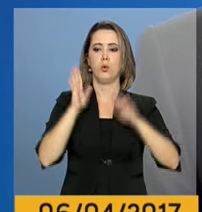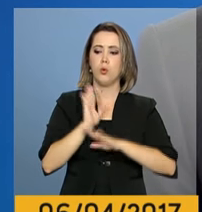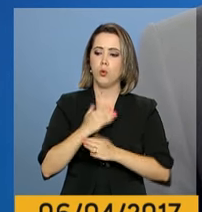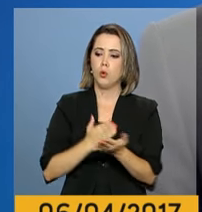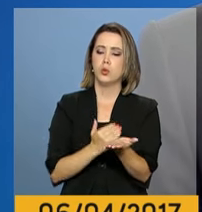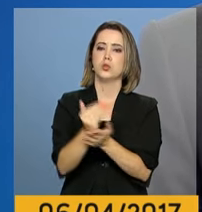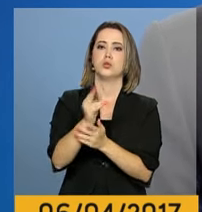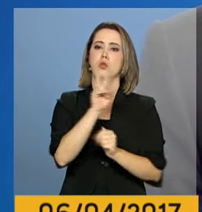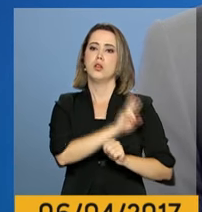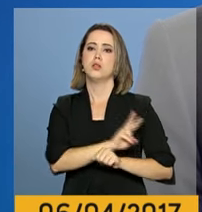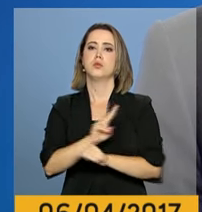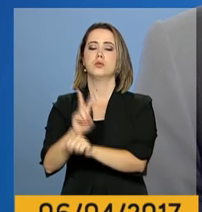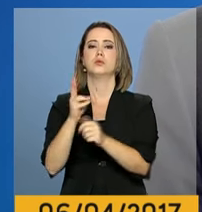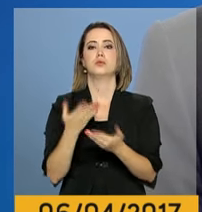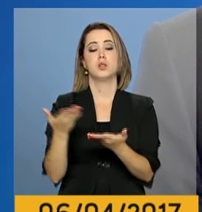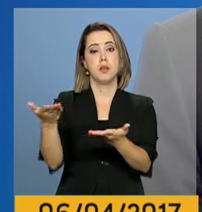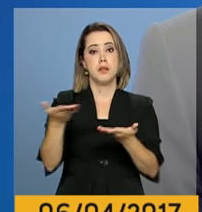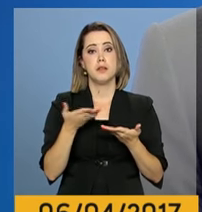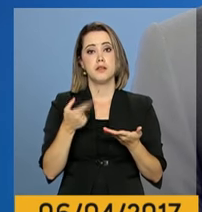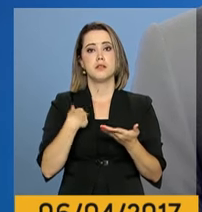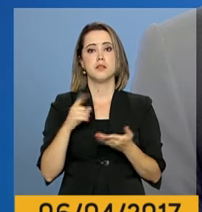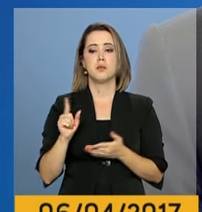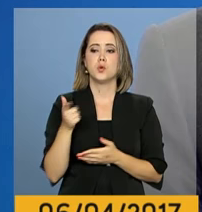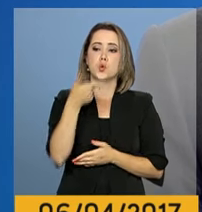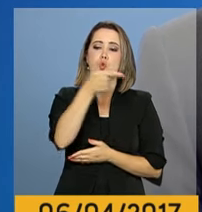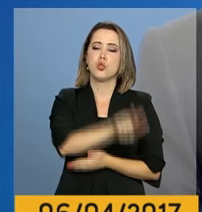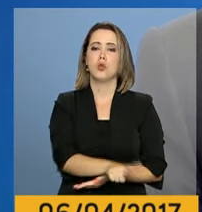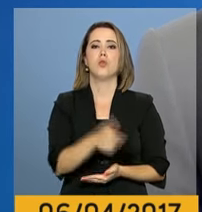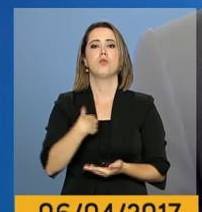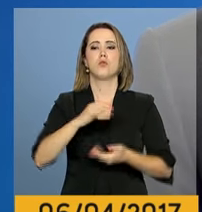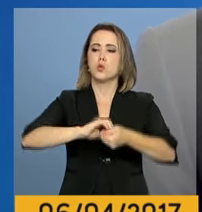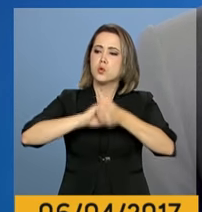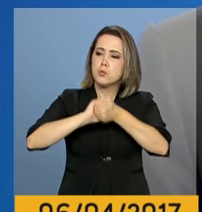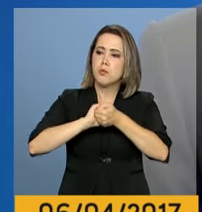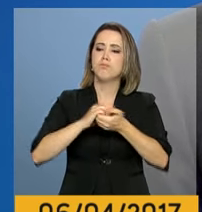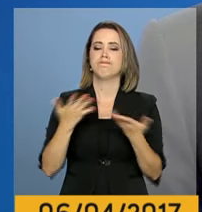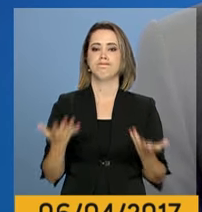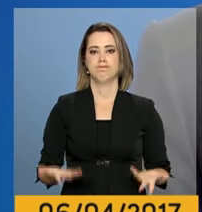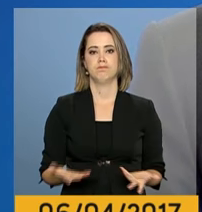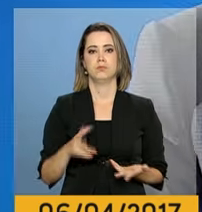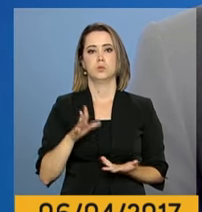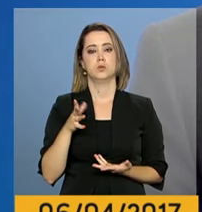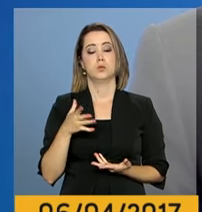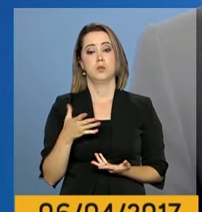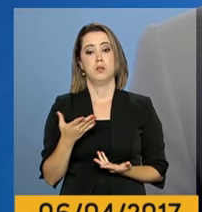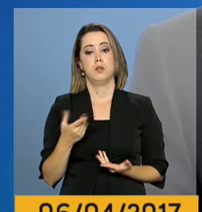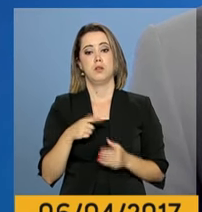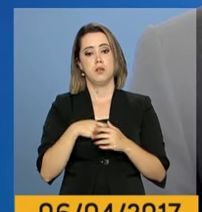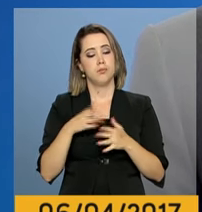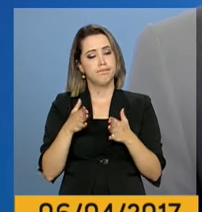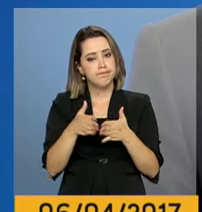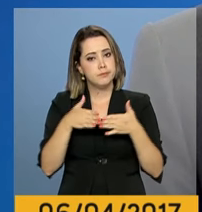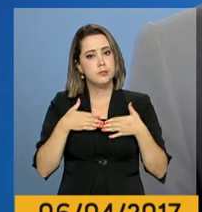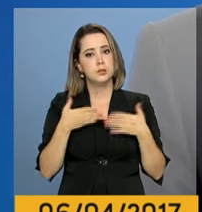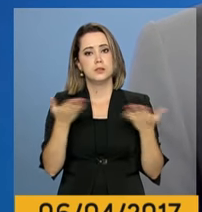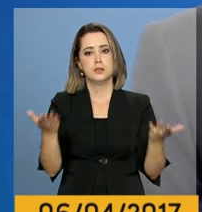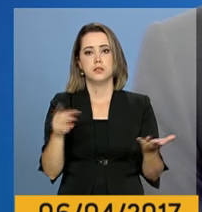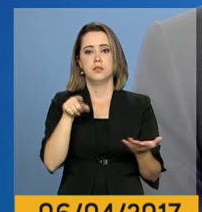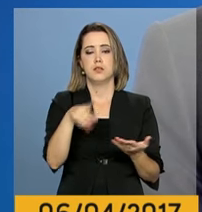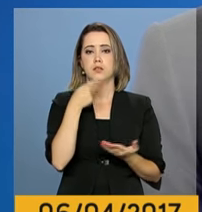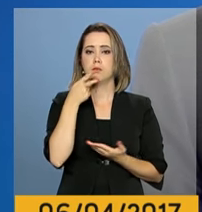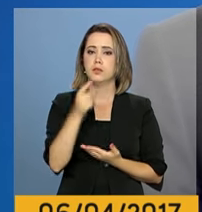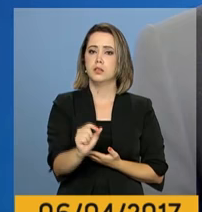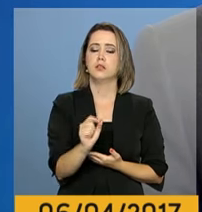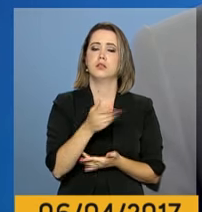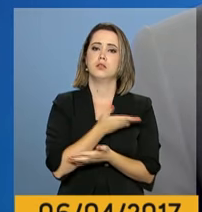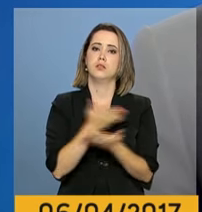preservar. Recebam, uma vez mais, os meus cumprimentos. Tomo a liberdade de fazê-lo, em